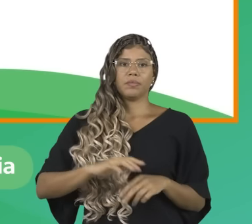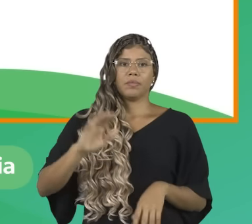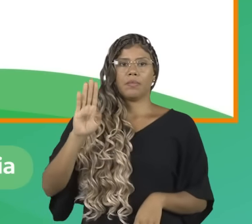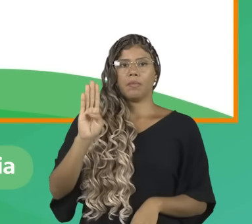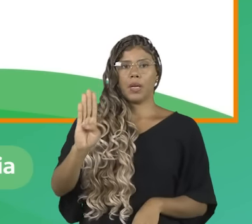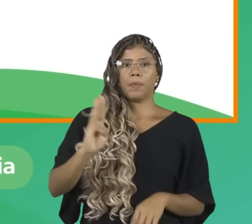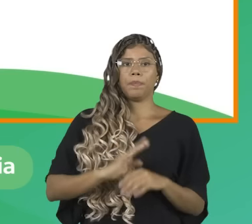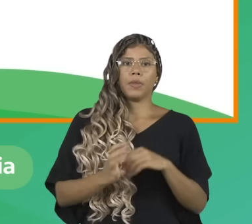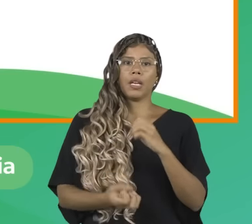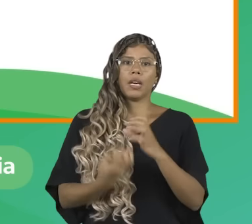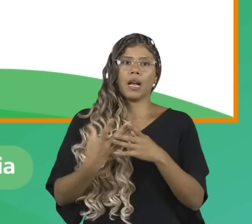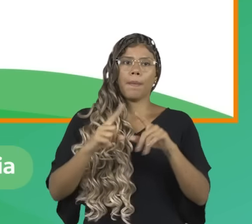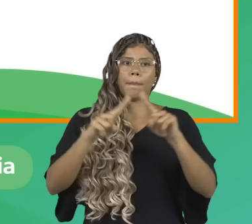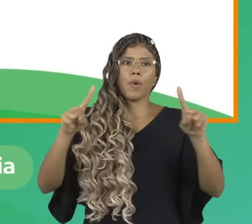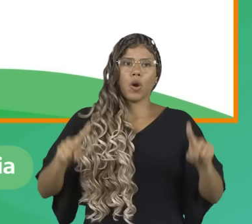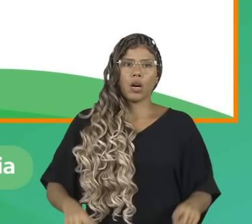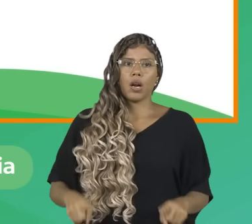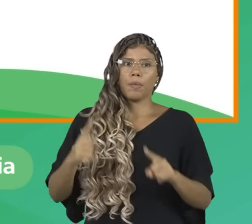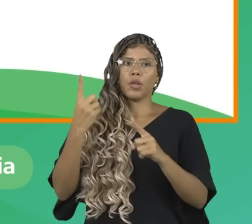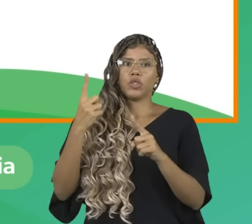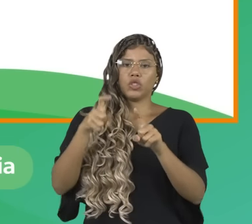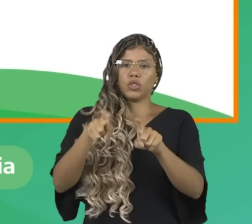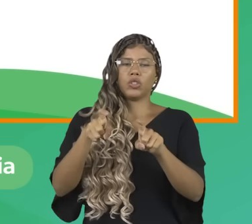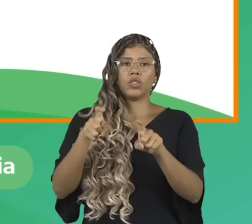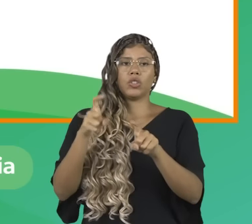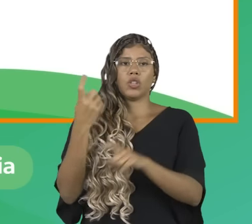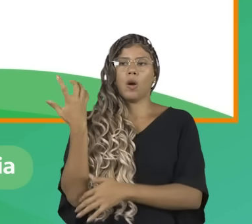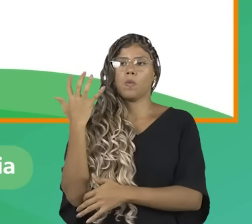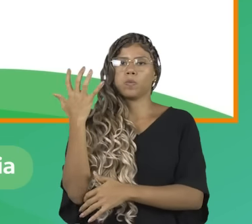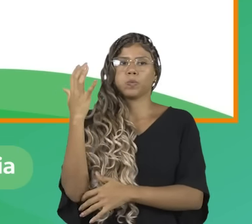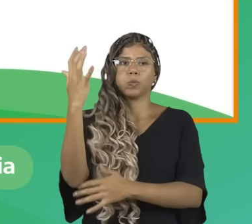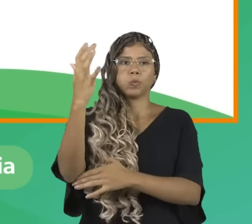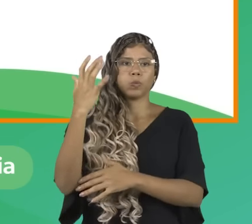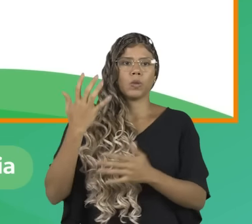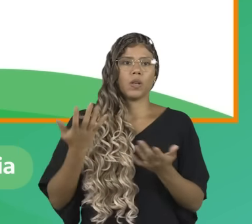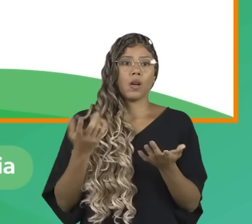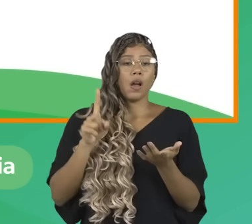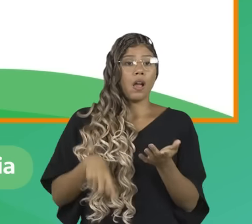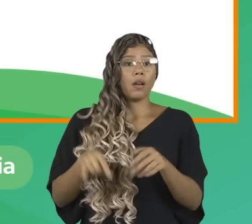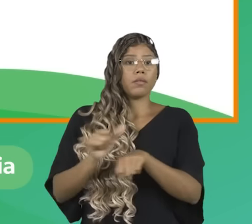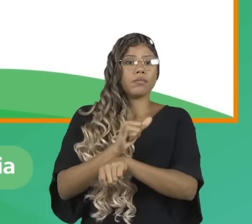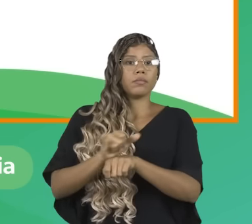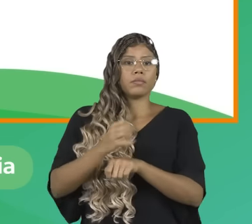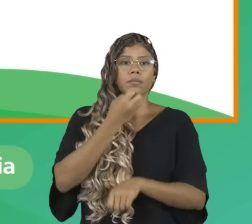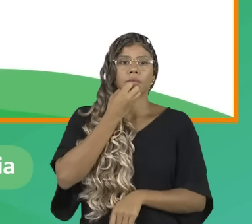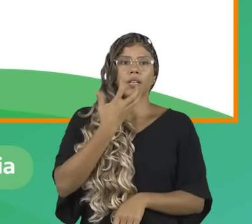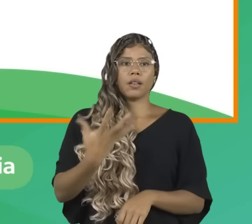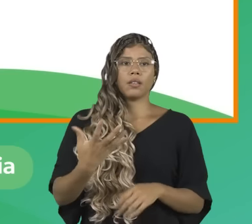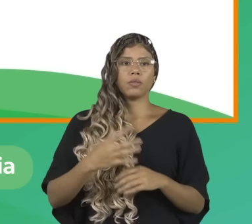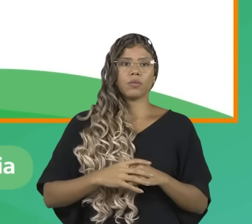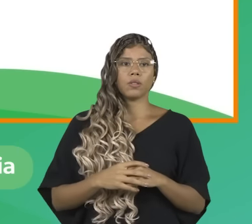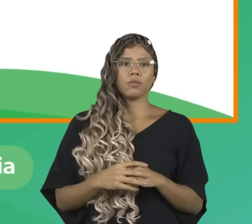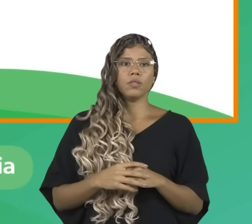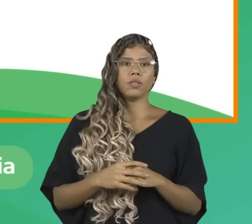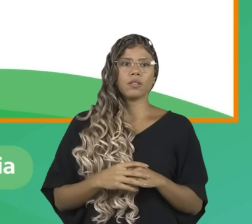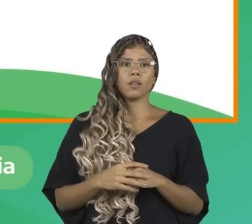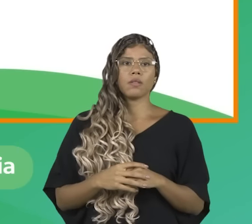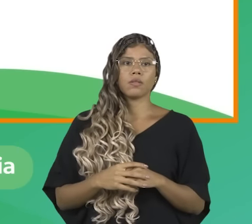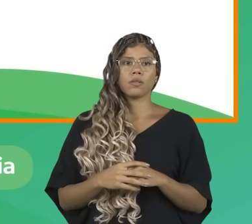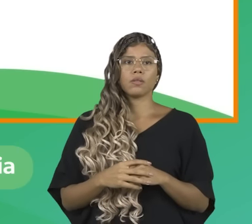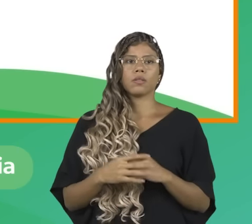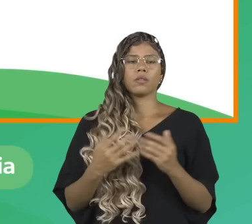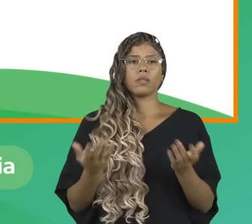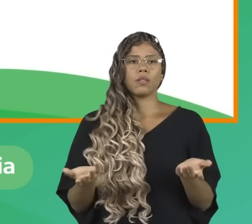urbanas. Novamente, essa é uma estratégia desejável, então não responde a nossa pergunta. O reflorestamento, e eu já